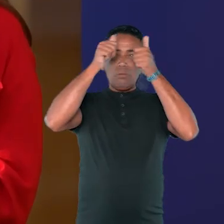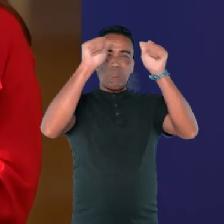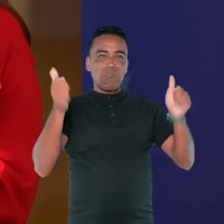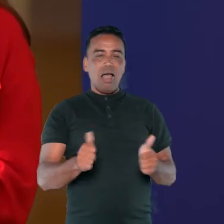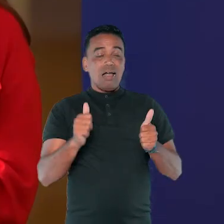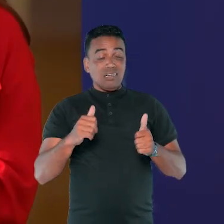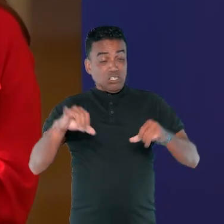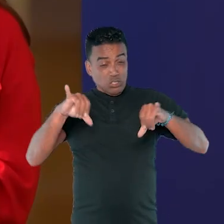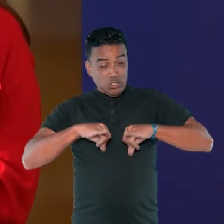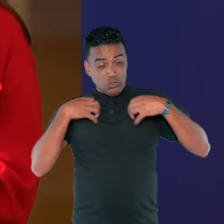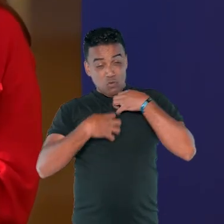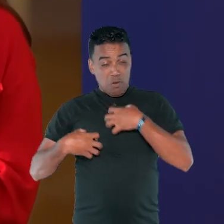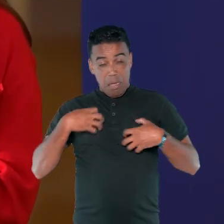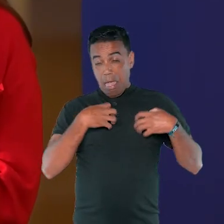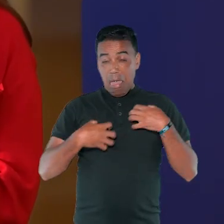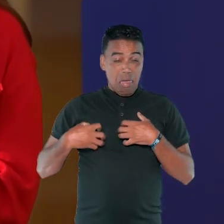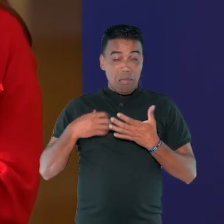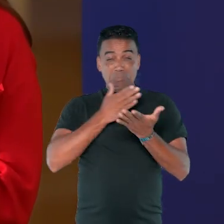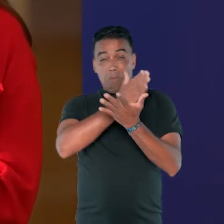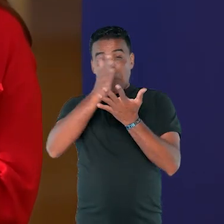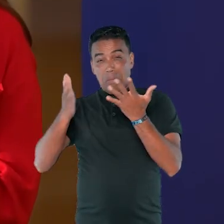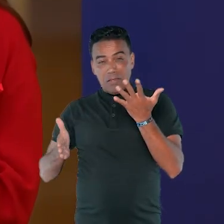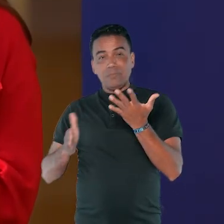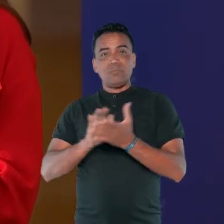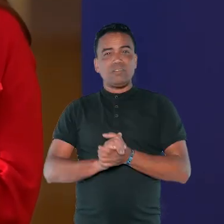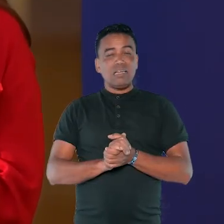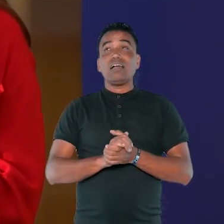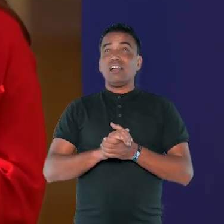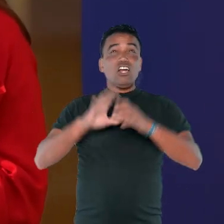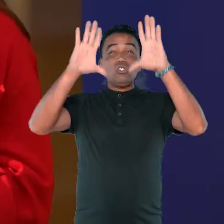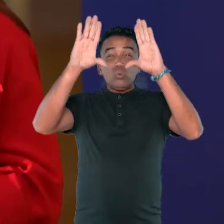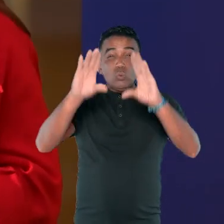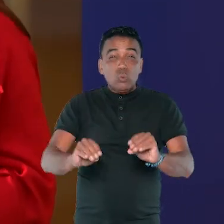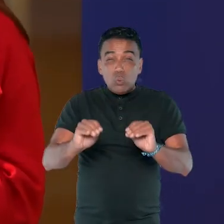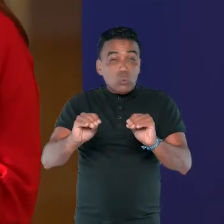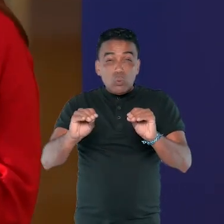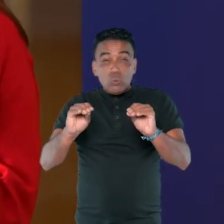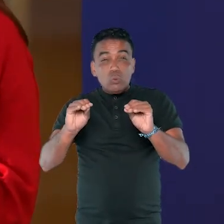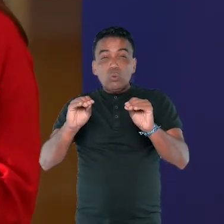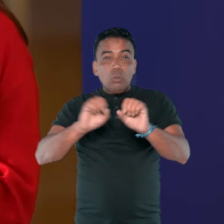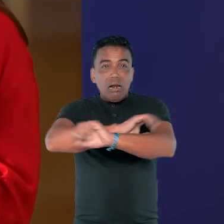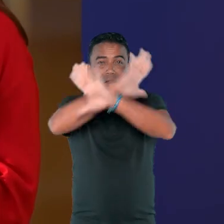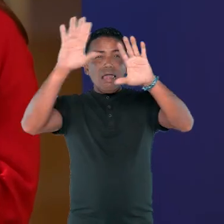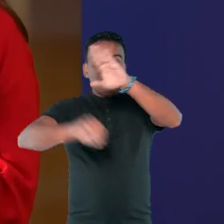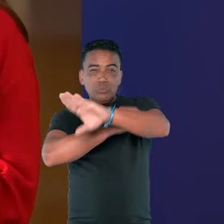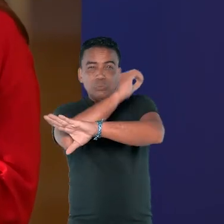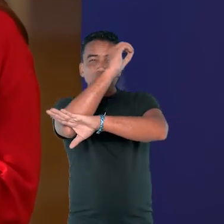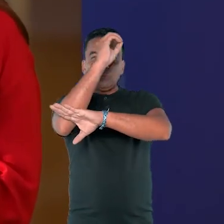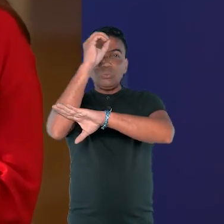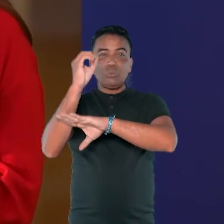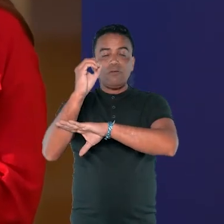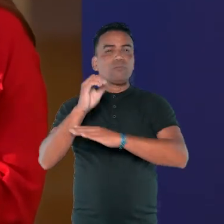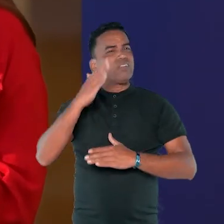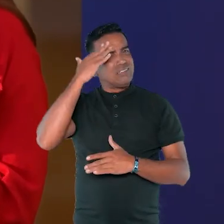E nesse mundo às avessas, a cor da noite é obsclara e a claridez vespertina. Sei